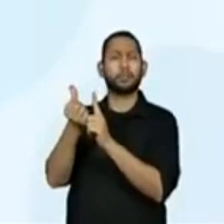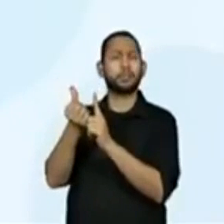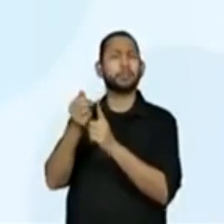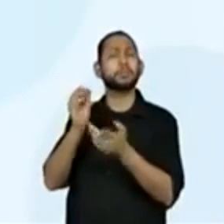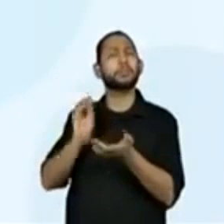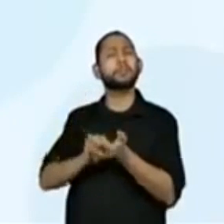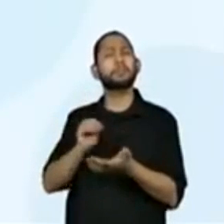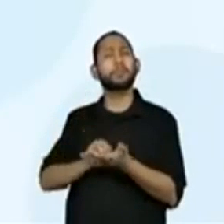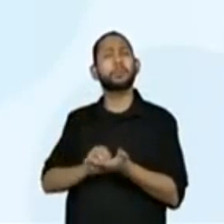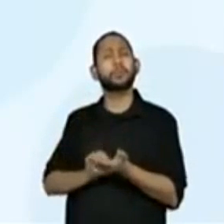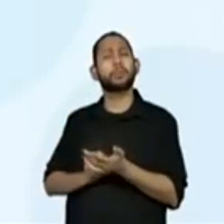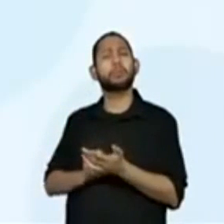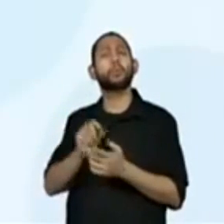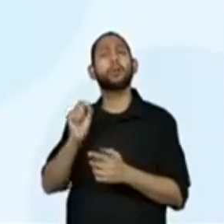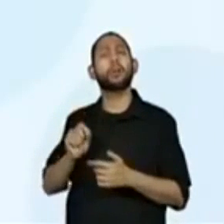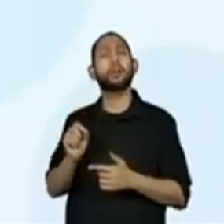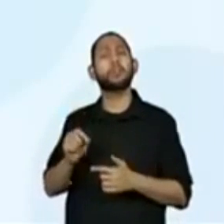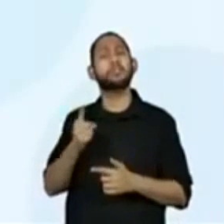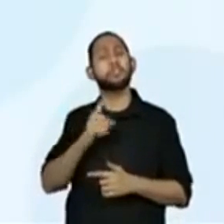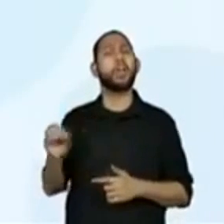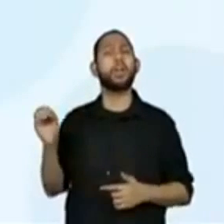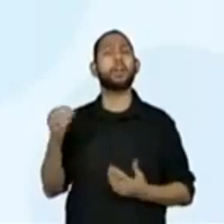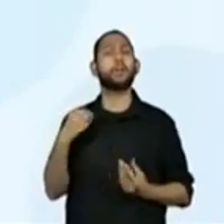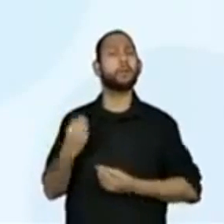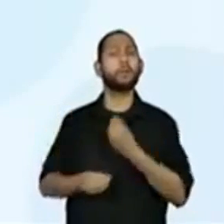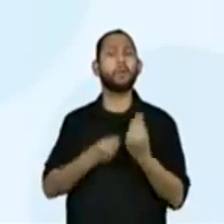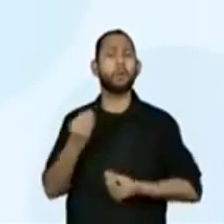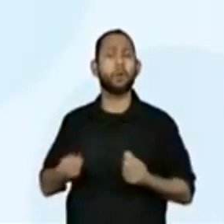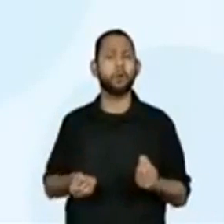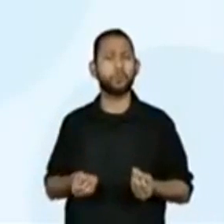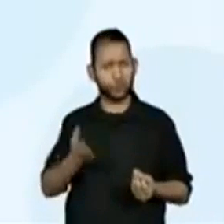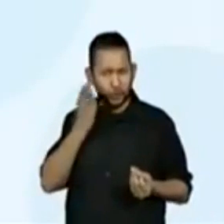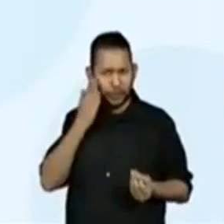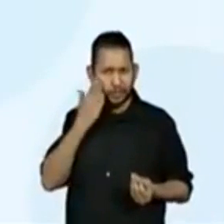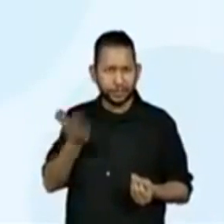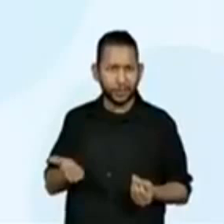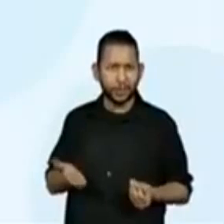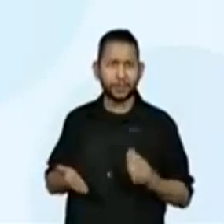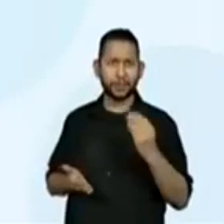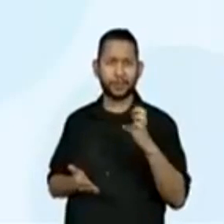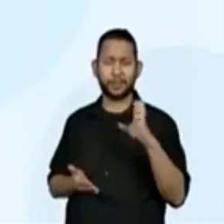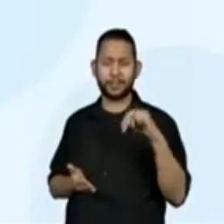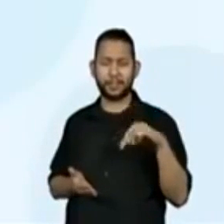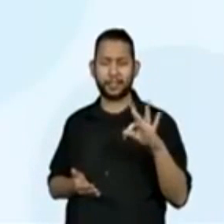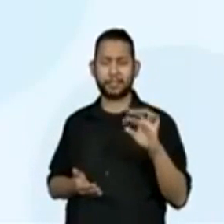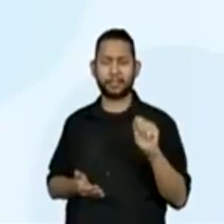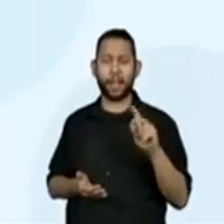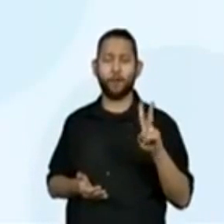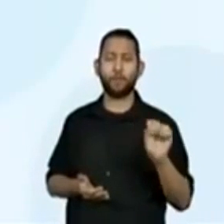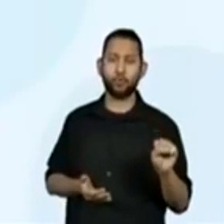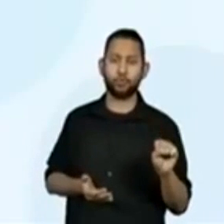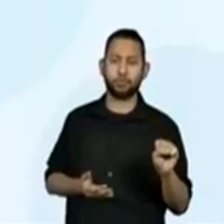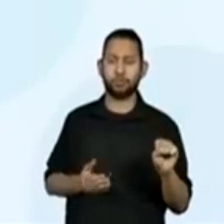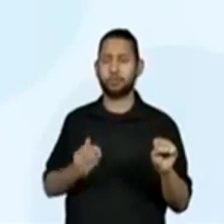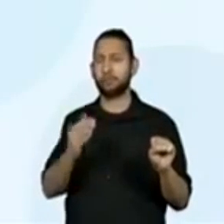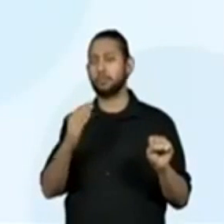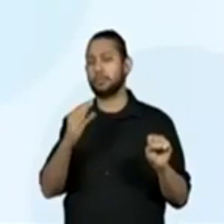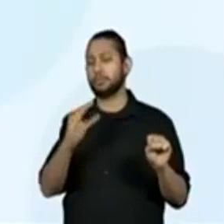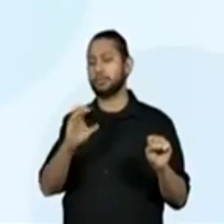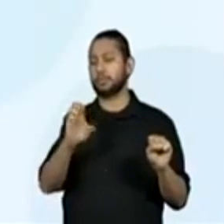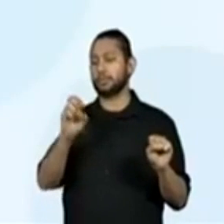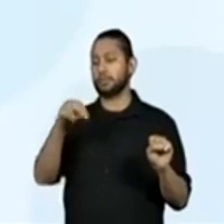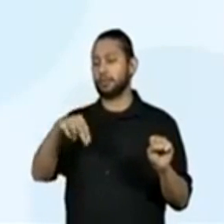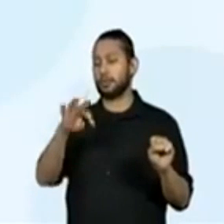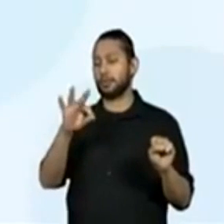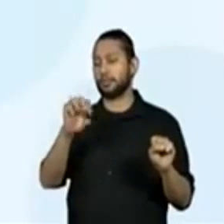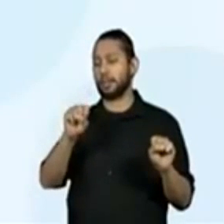Então, qual é a parte de baixo da nossa fração? Será que vocês já mataram? E aí, pessoal? Diga para mim.